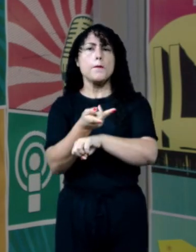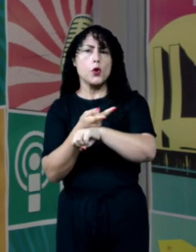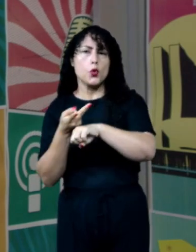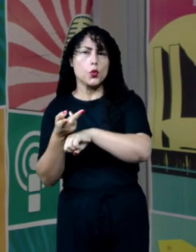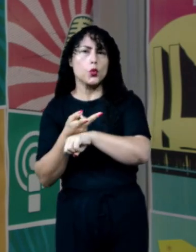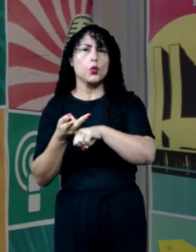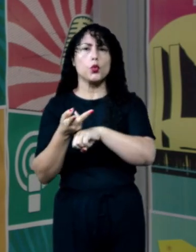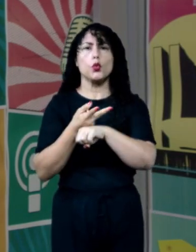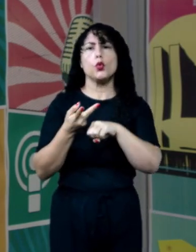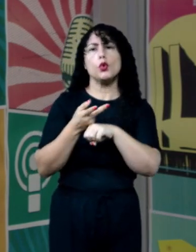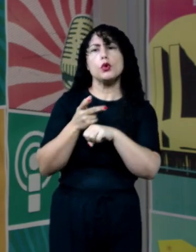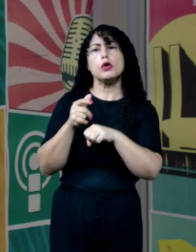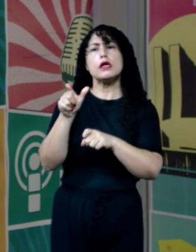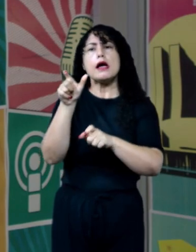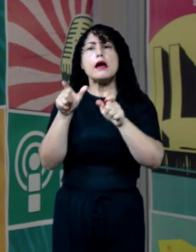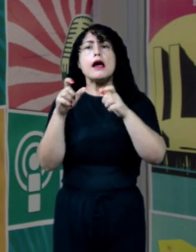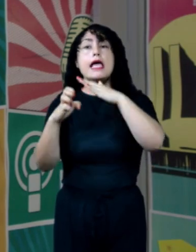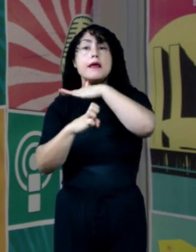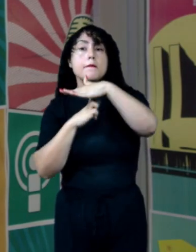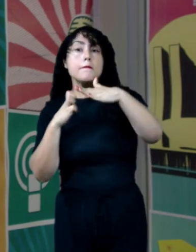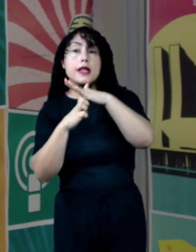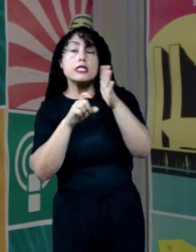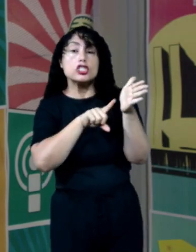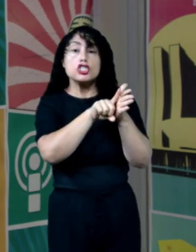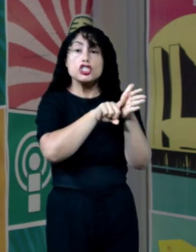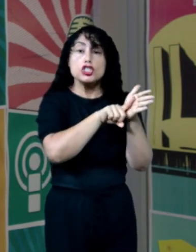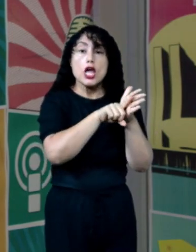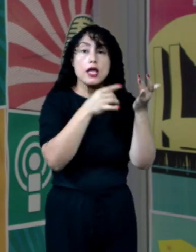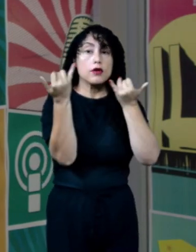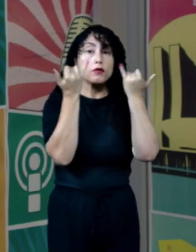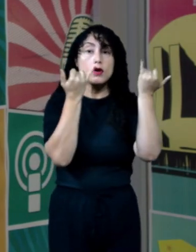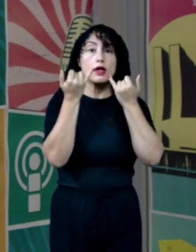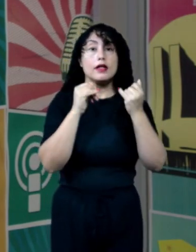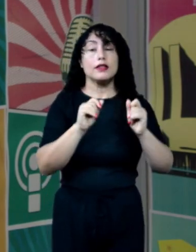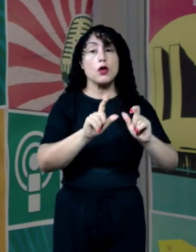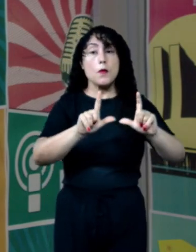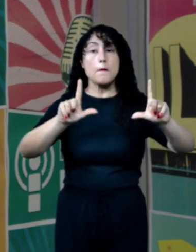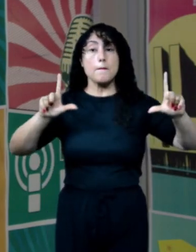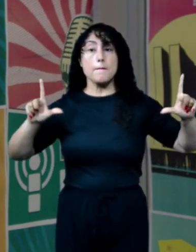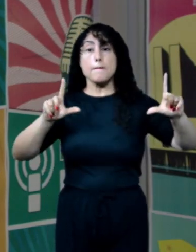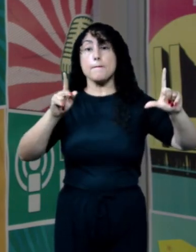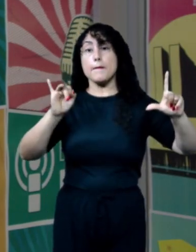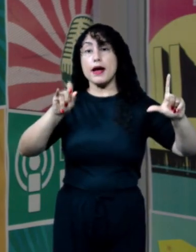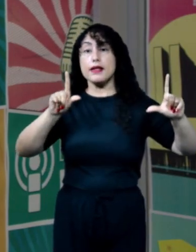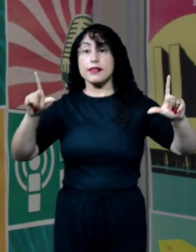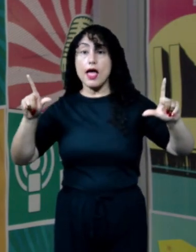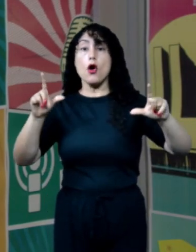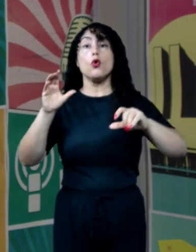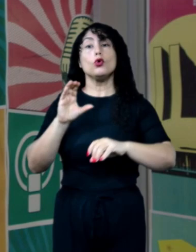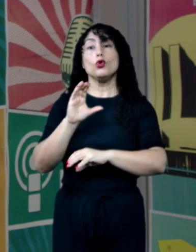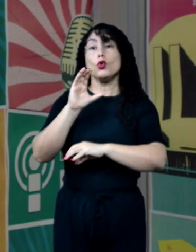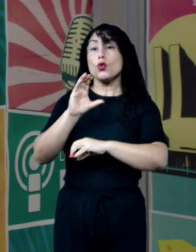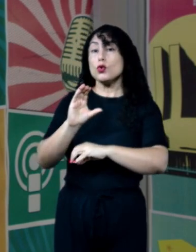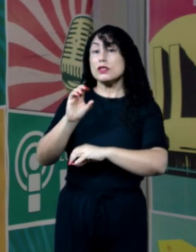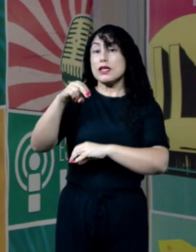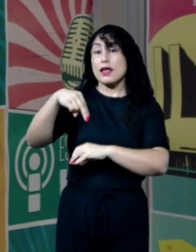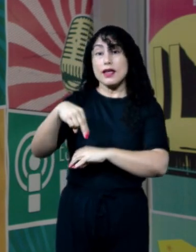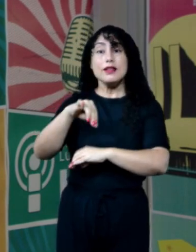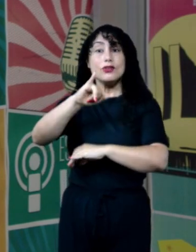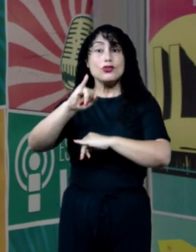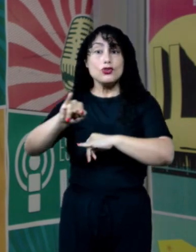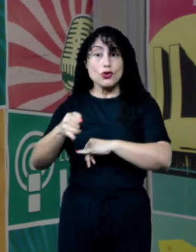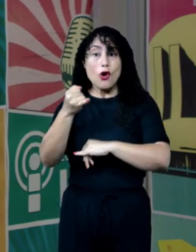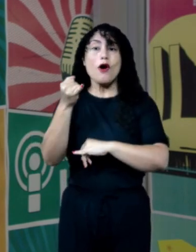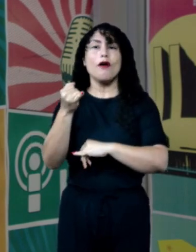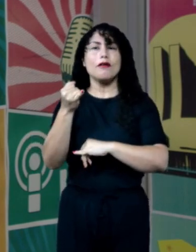Procura agências de checagem de notícia, né, Ana? Inclusive tem um painel agora de checagem do Conselho Nacional de Justiça. Vai